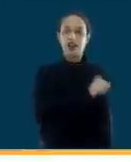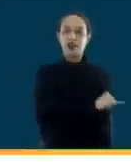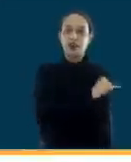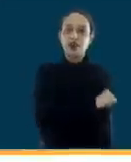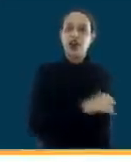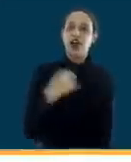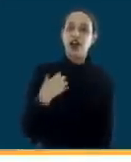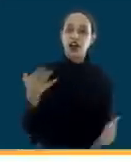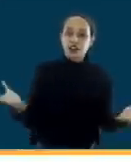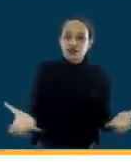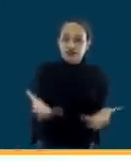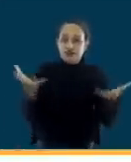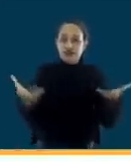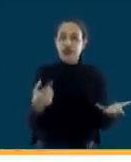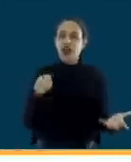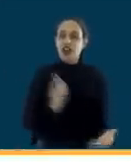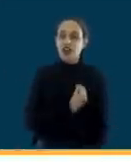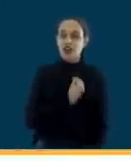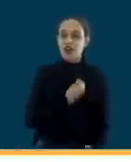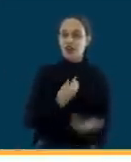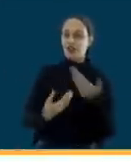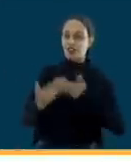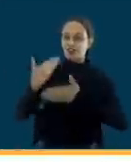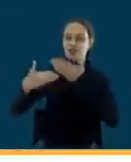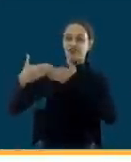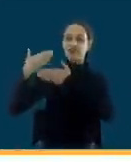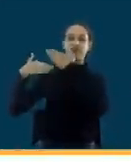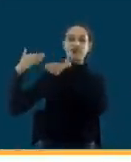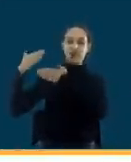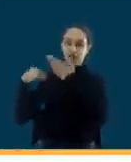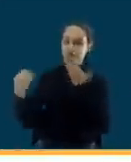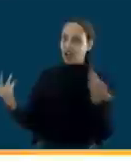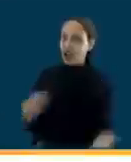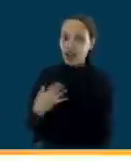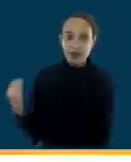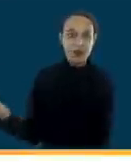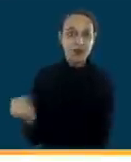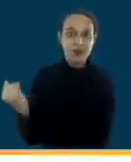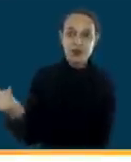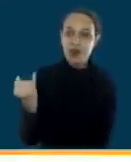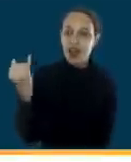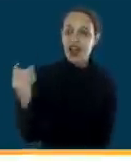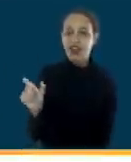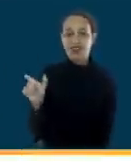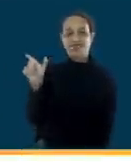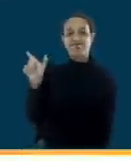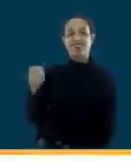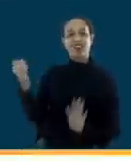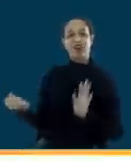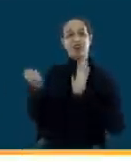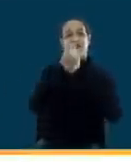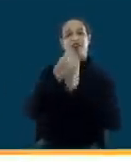nossa ancestralidade, da nossa história, dos nossos ancestrais, o Jongo está marcado, né? Na nossa